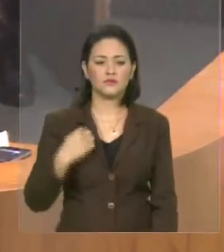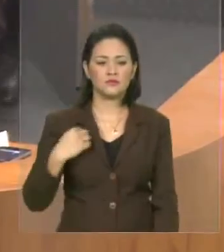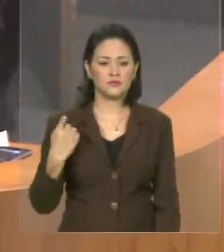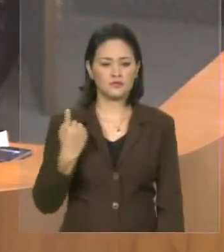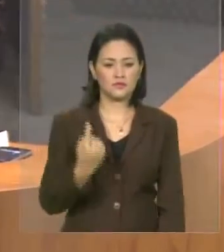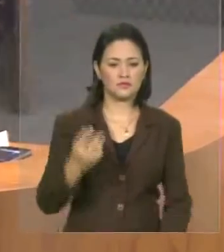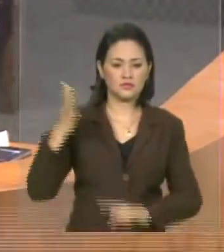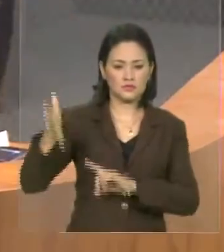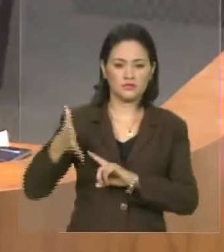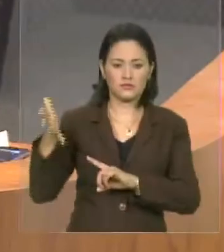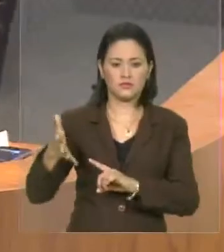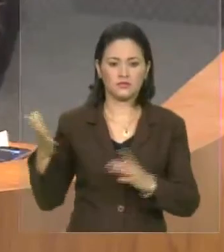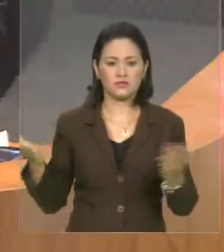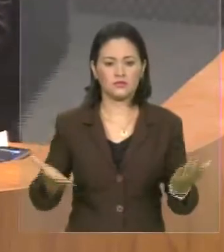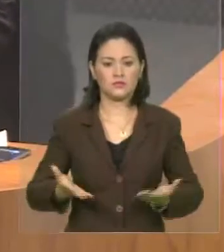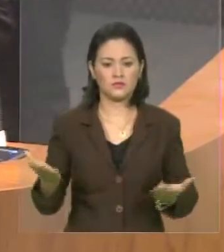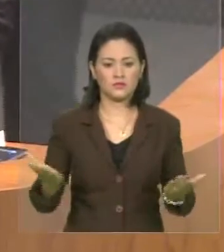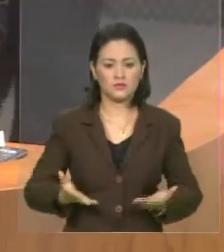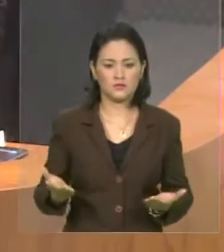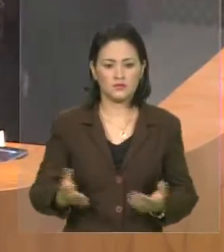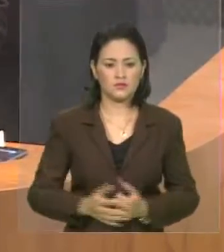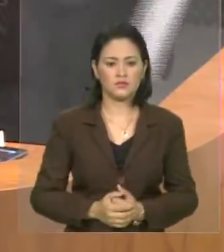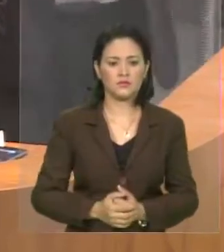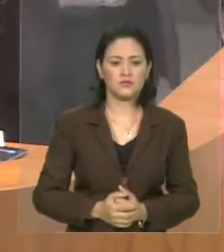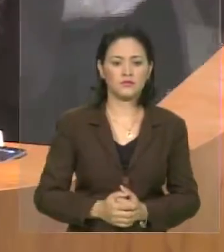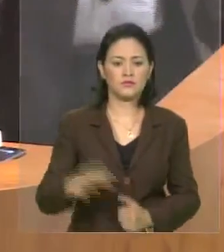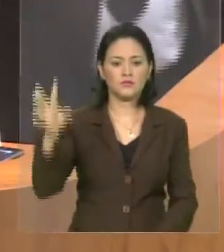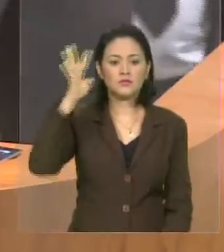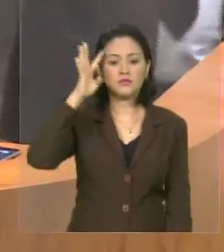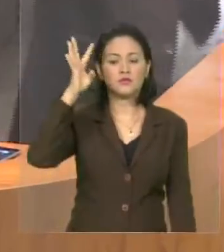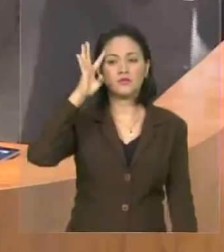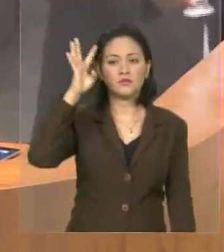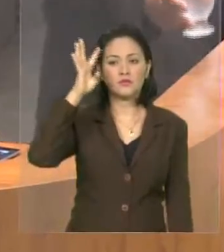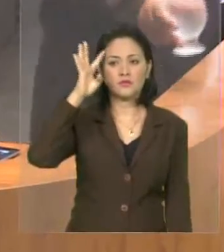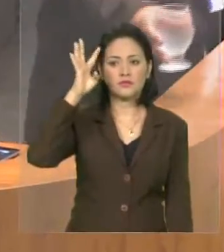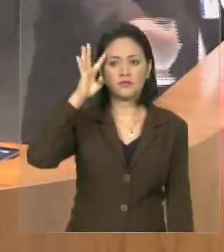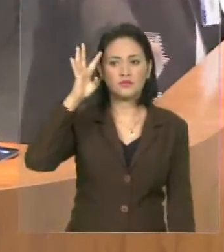tribuna, hoje é quarta-feira,